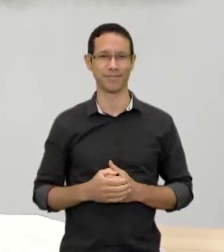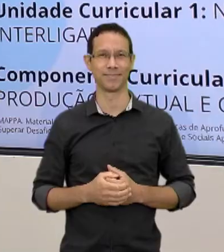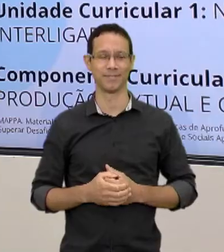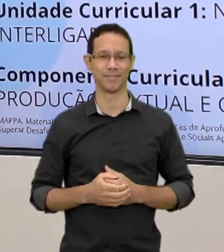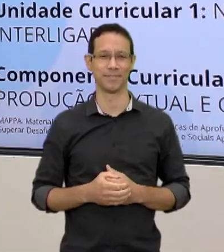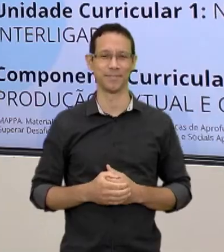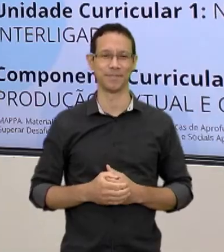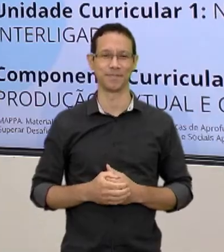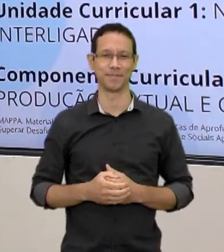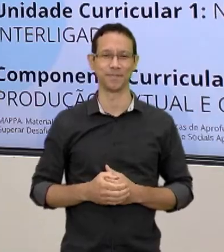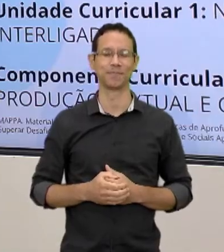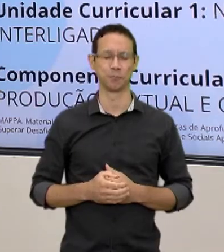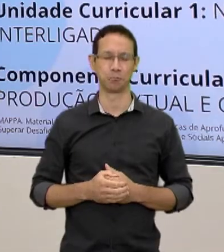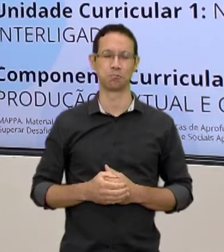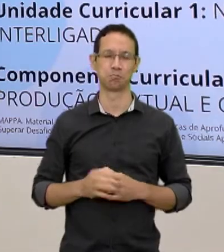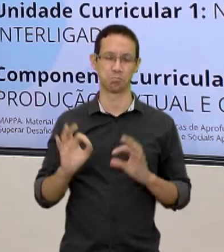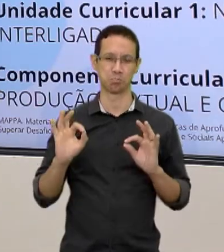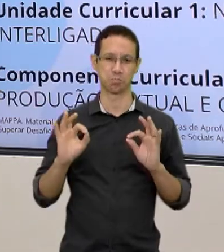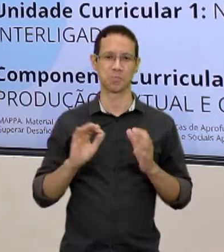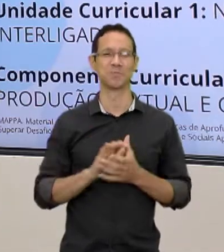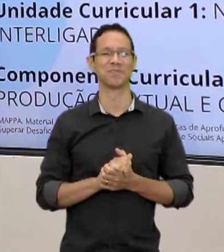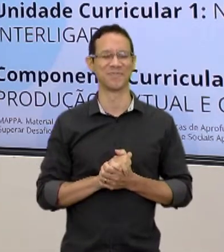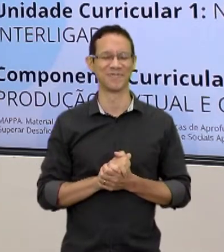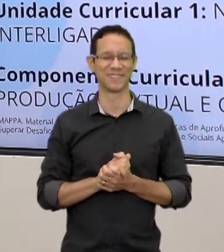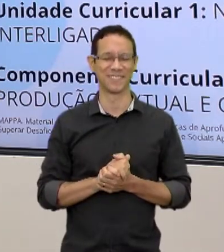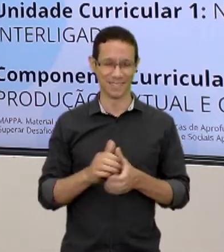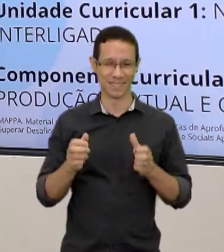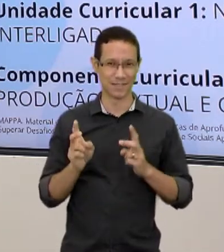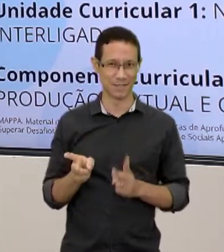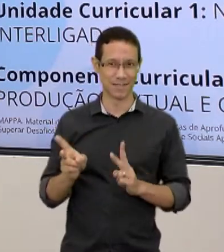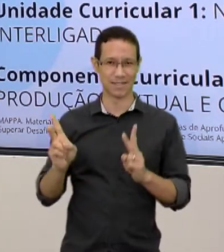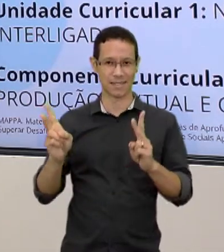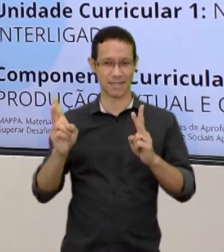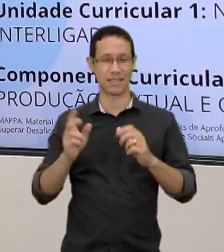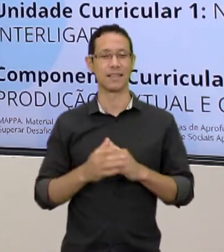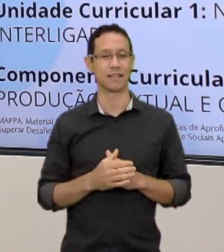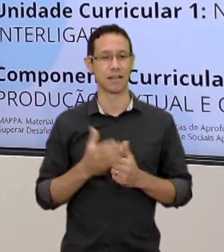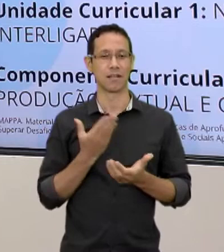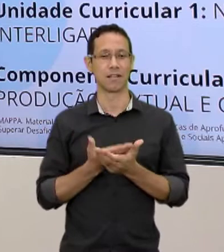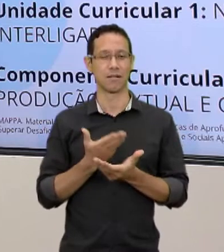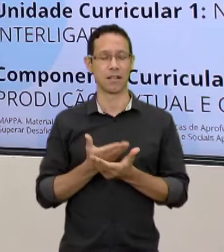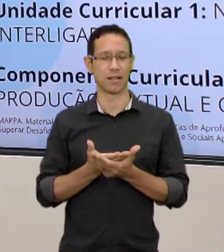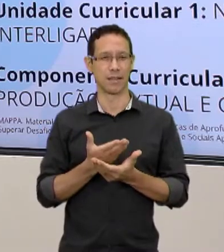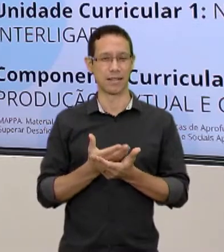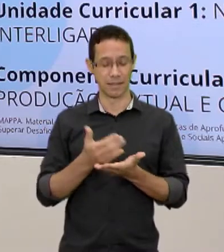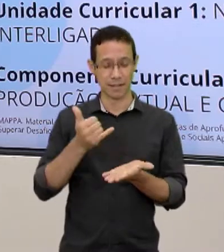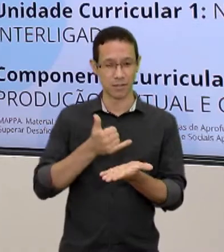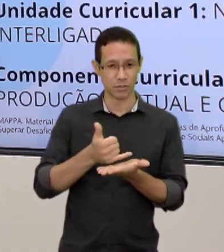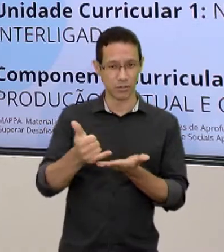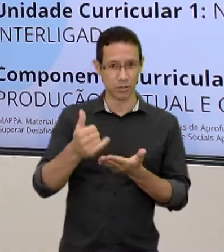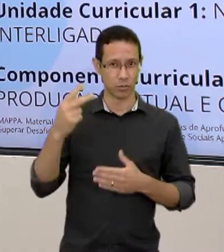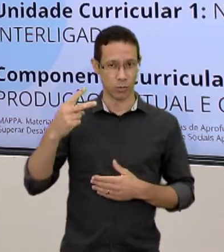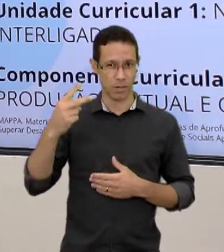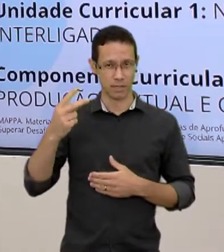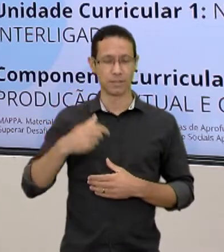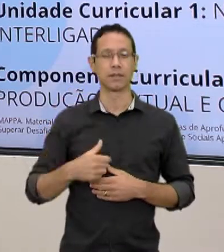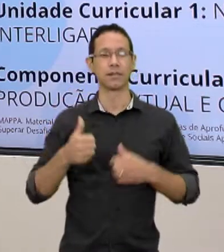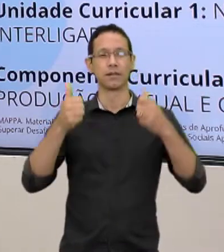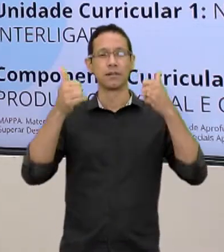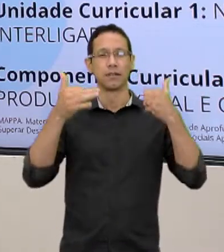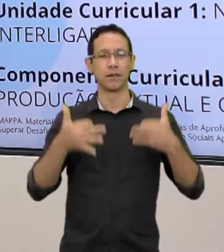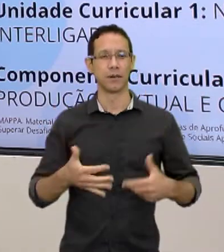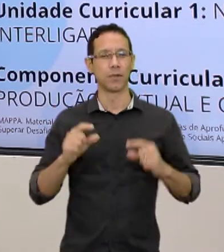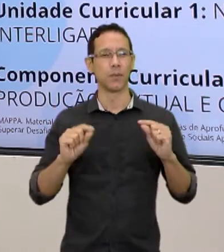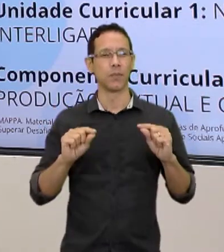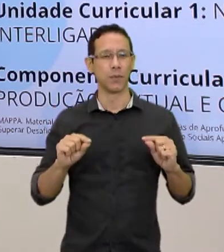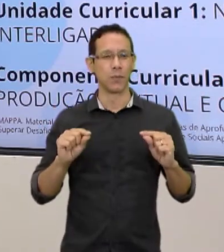Isso. Certo? Certinho. Então vamos lá, dando continuidade à nossa aula. Lá na introdução 2, nós falamos um pouquinho aí